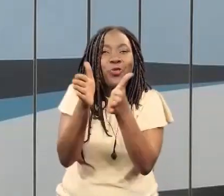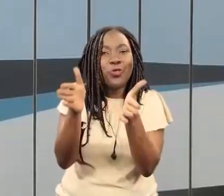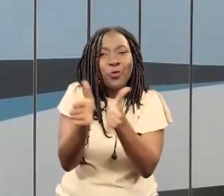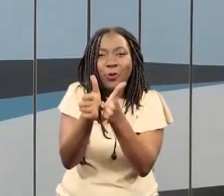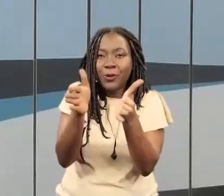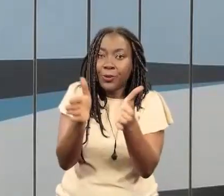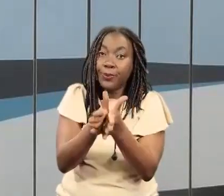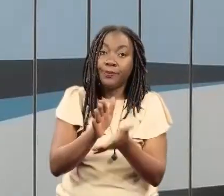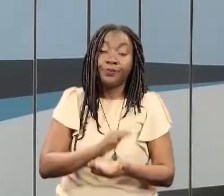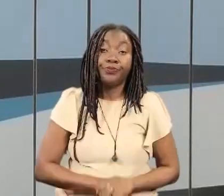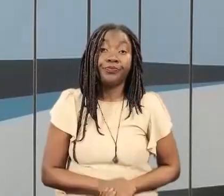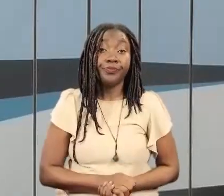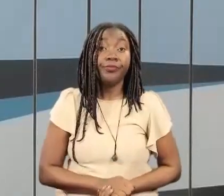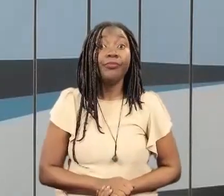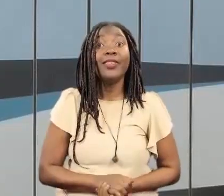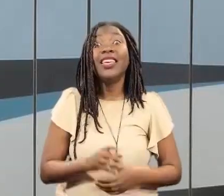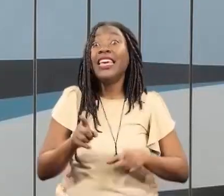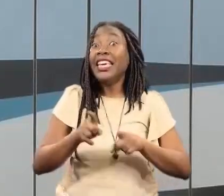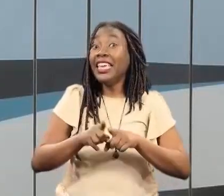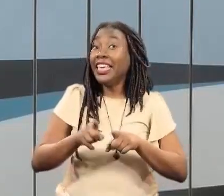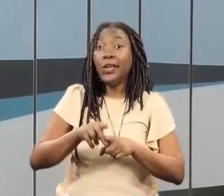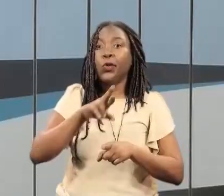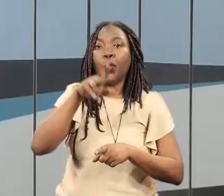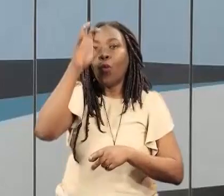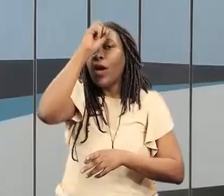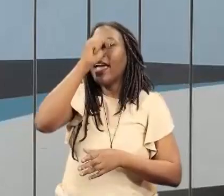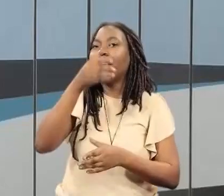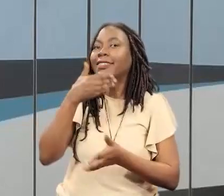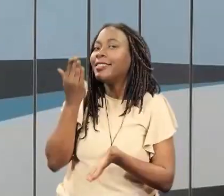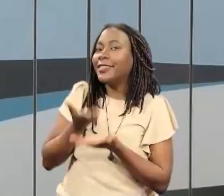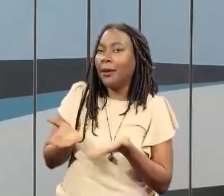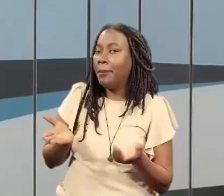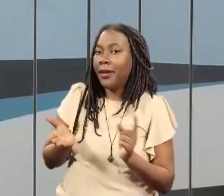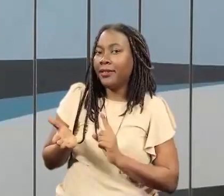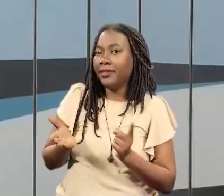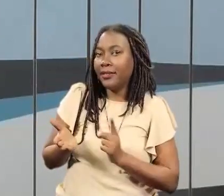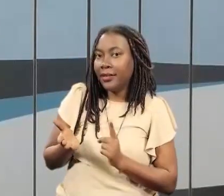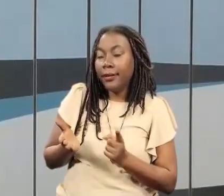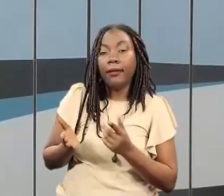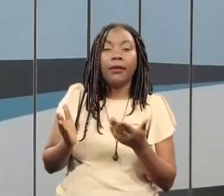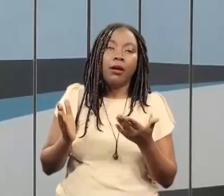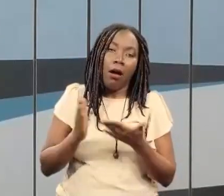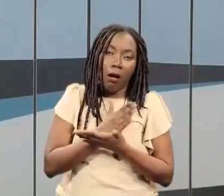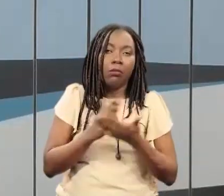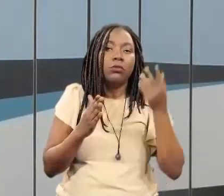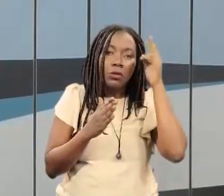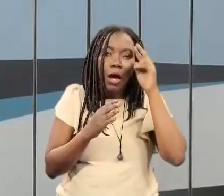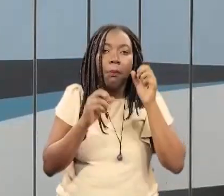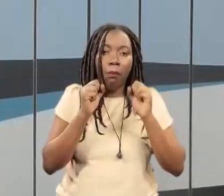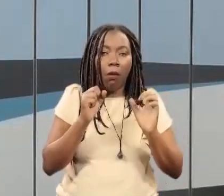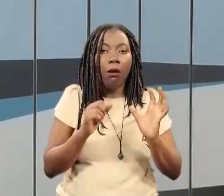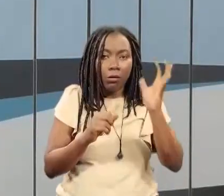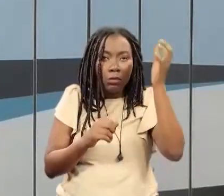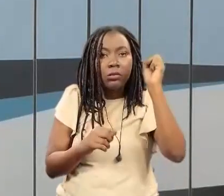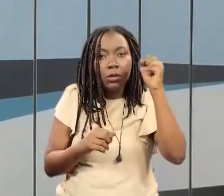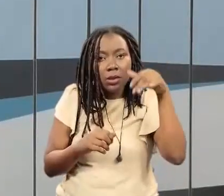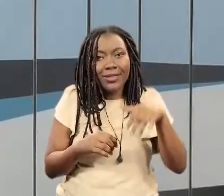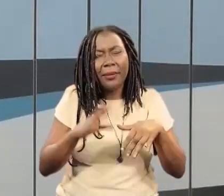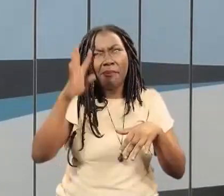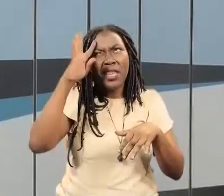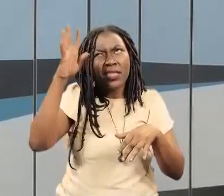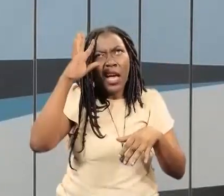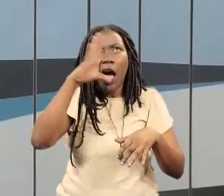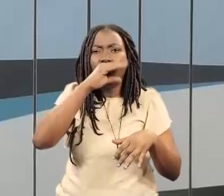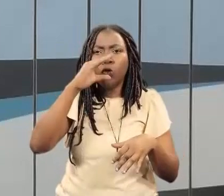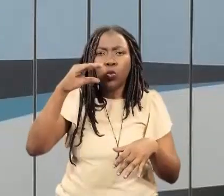né? E não é desaprender. Em alguns casos pode acontecer sim, né? Pensando nos adultos de